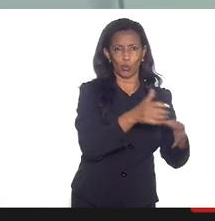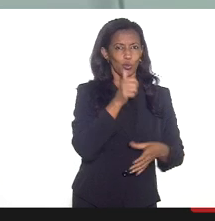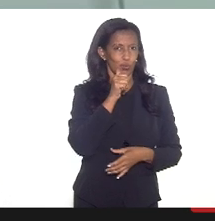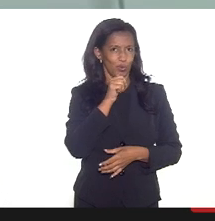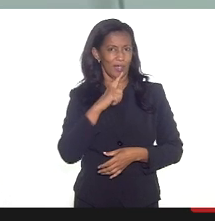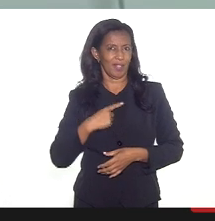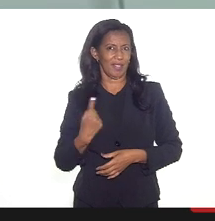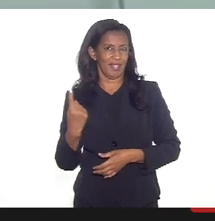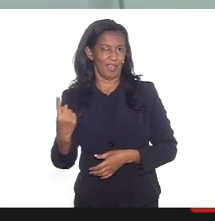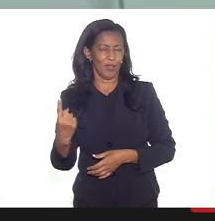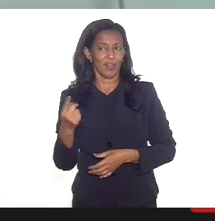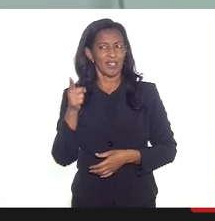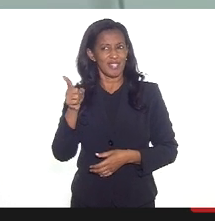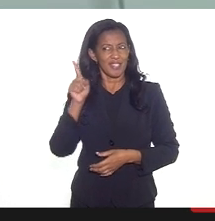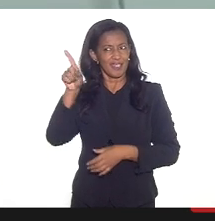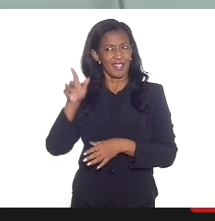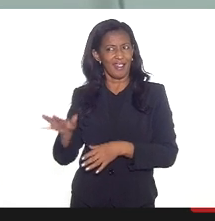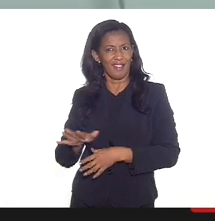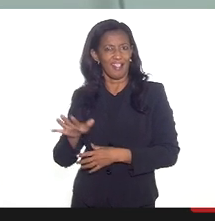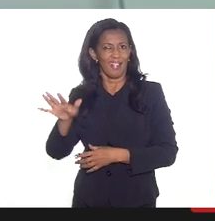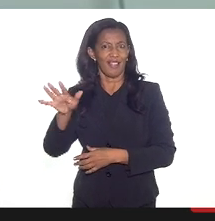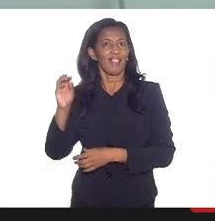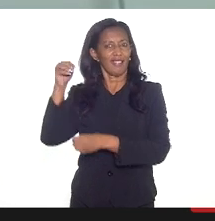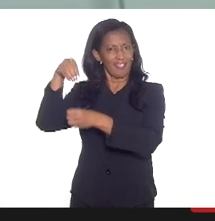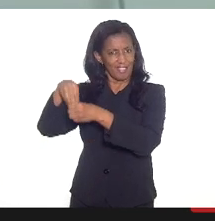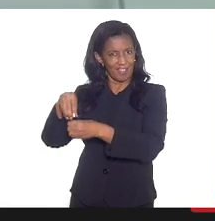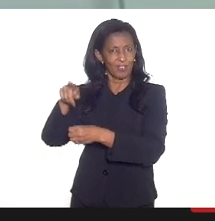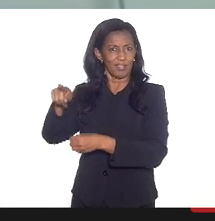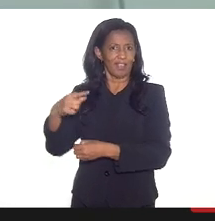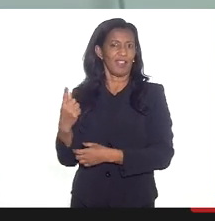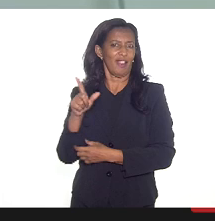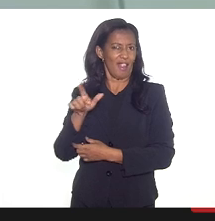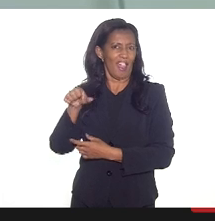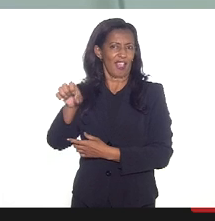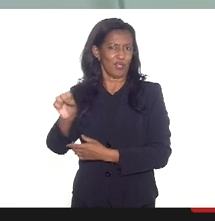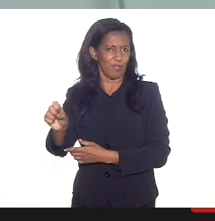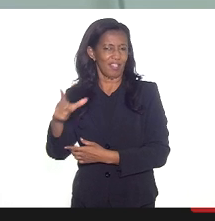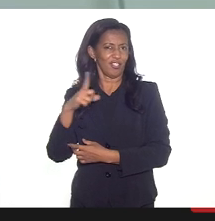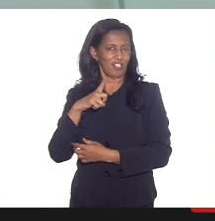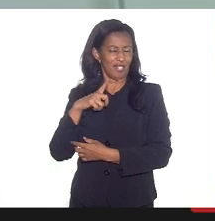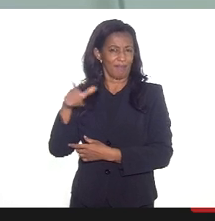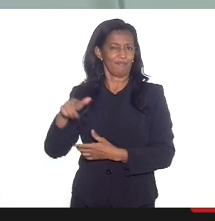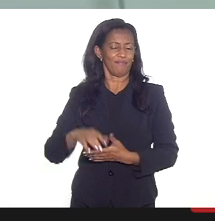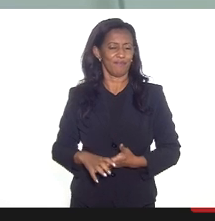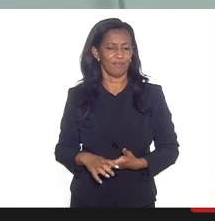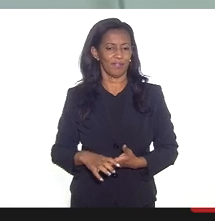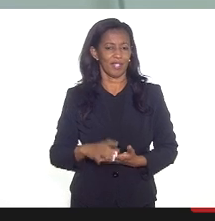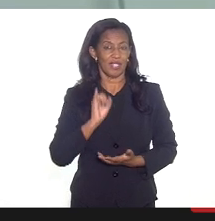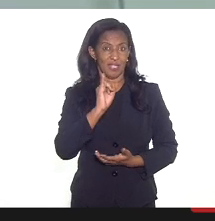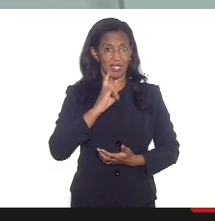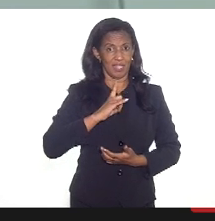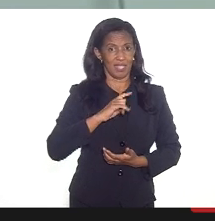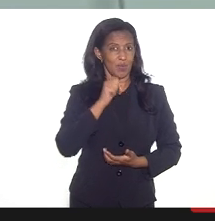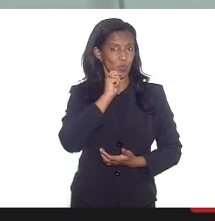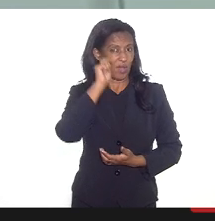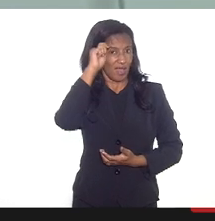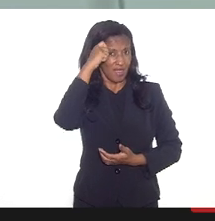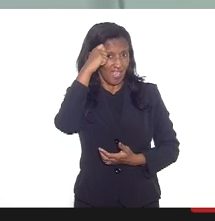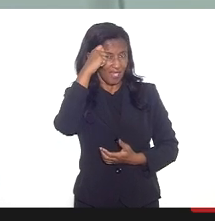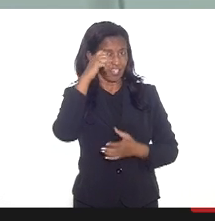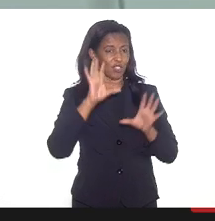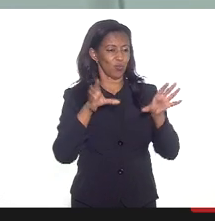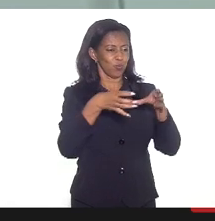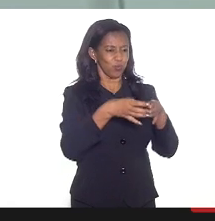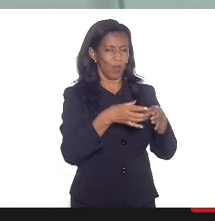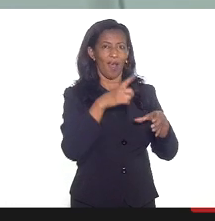existem mulheres periféricas, dentro dessas mulheres periféricas vão ter lésbicas periféricas. Se existem mulheres negras, dentre as